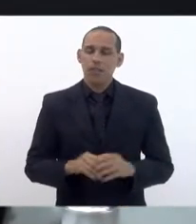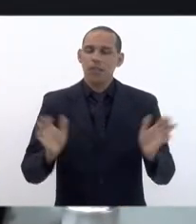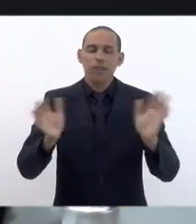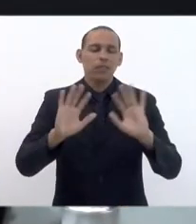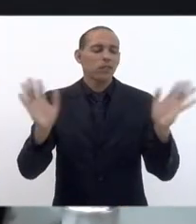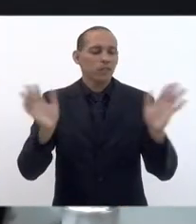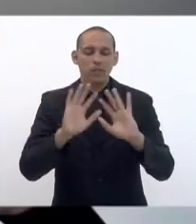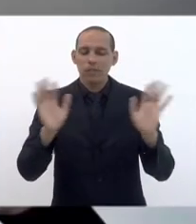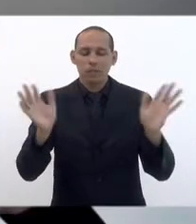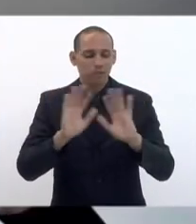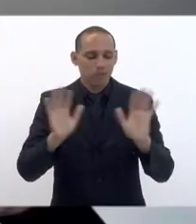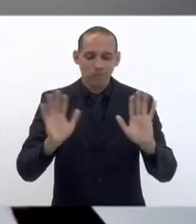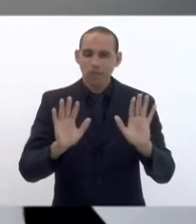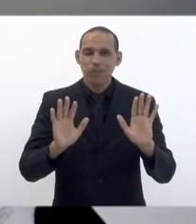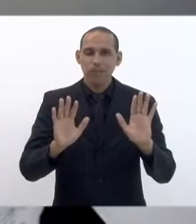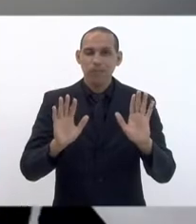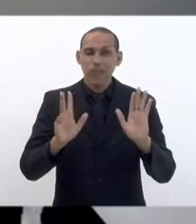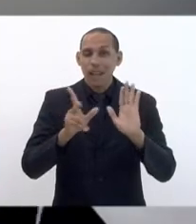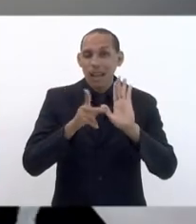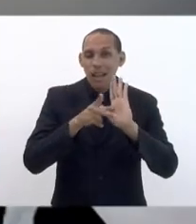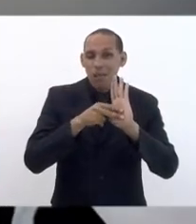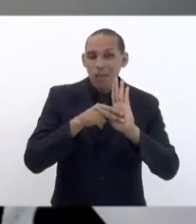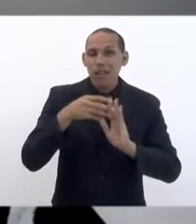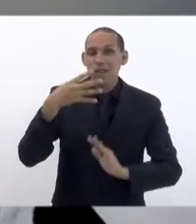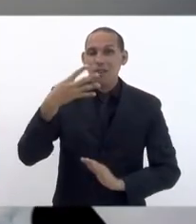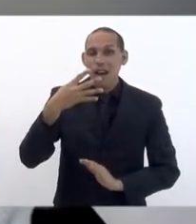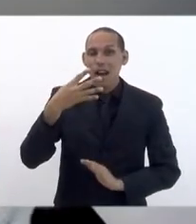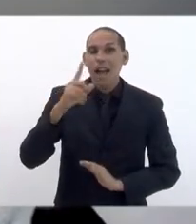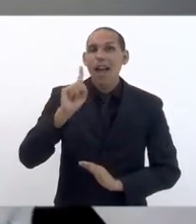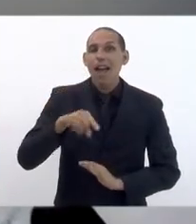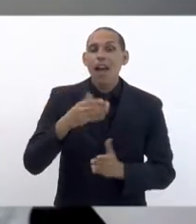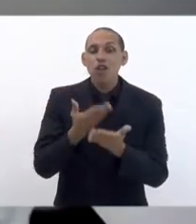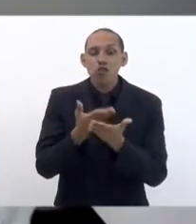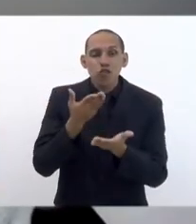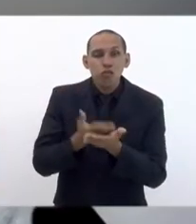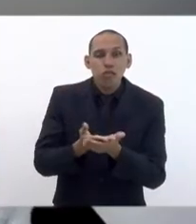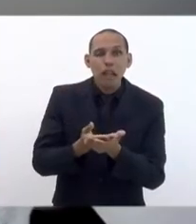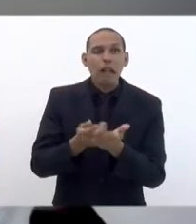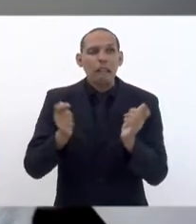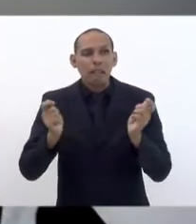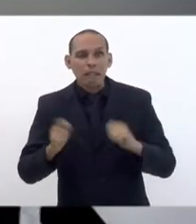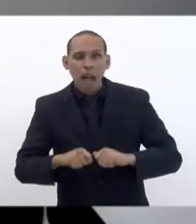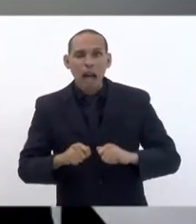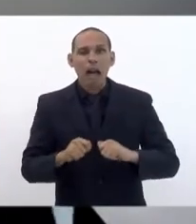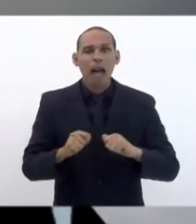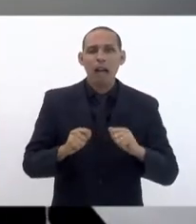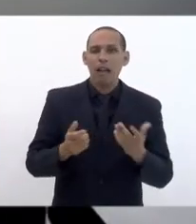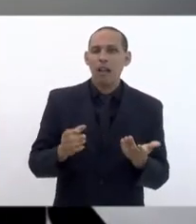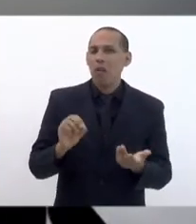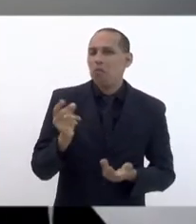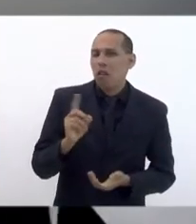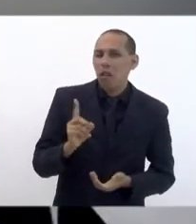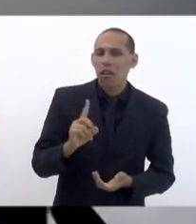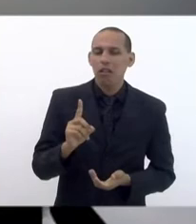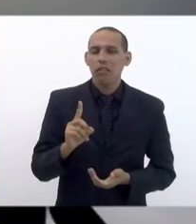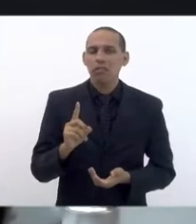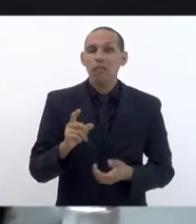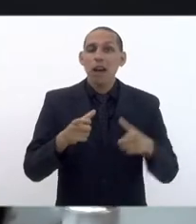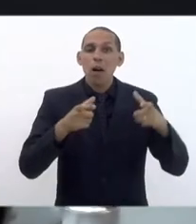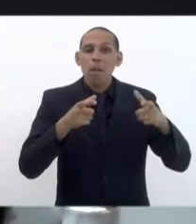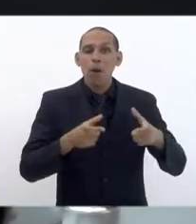Não. A emenda 4 é para estudar a viabilidade de fazer... Ponto de recarga de bateria